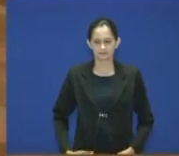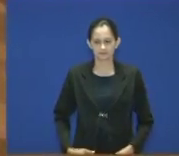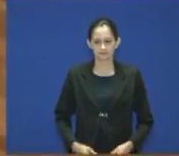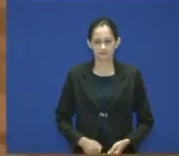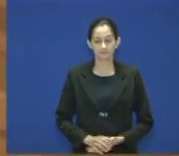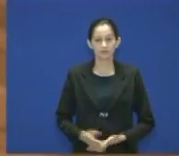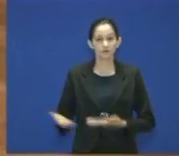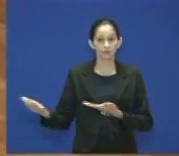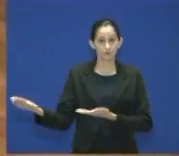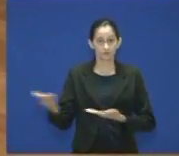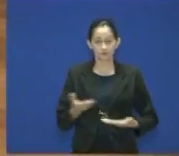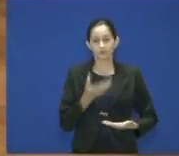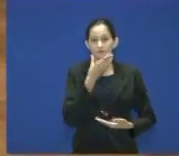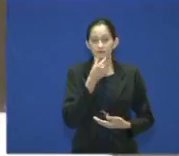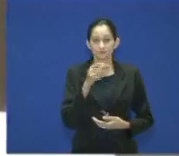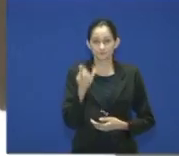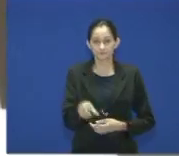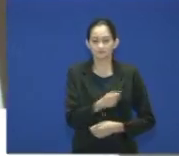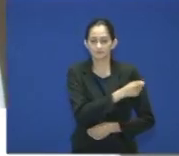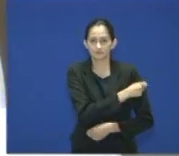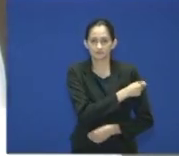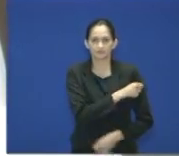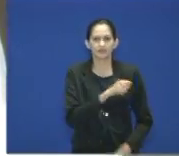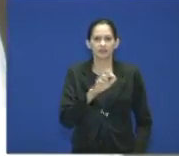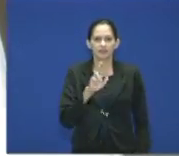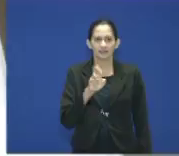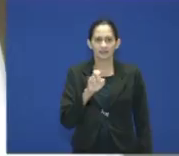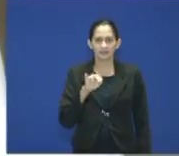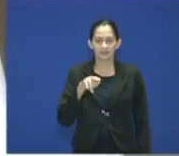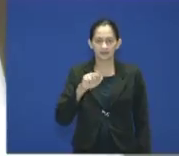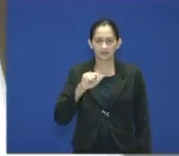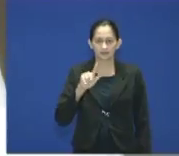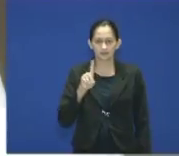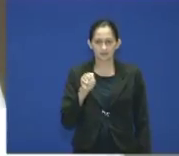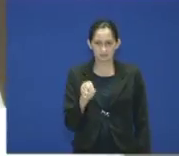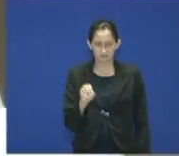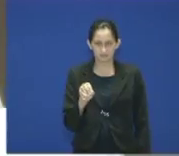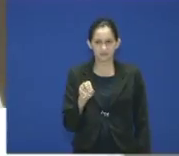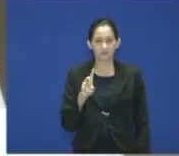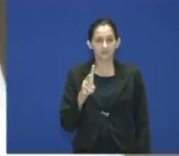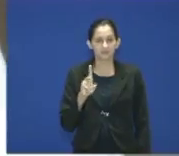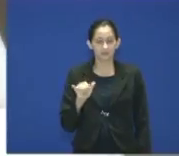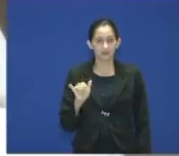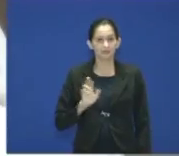Convido o formando Reinaldo Passos Magalhães Júnior para, em nome das turmas da